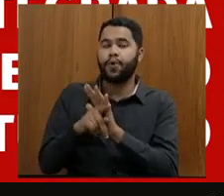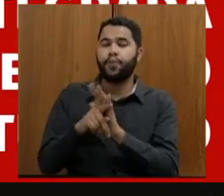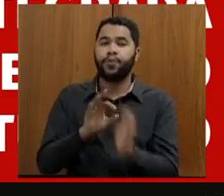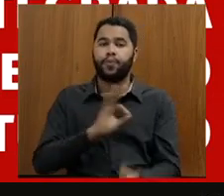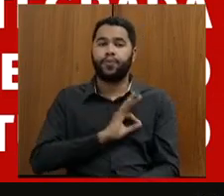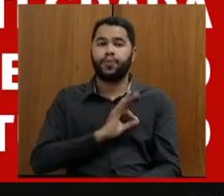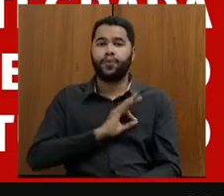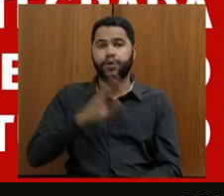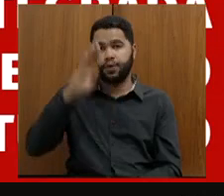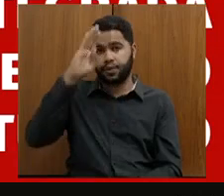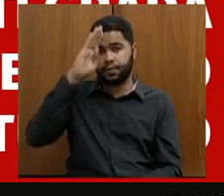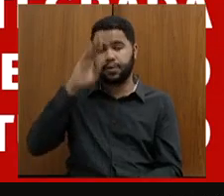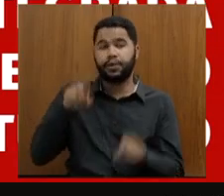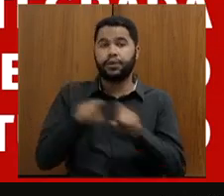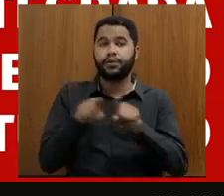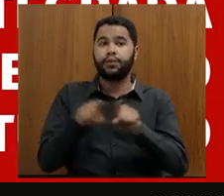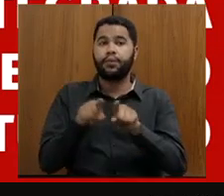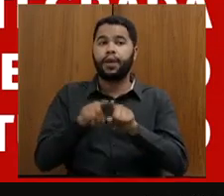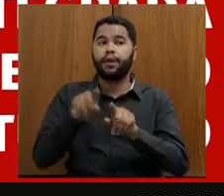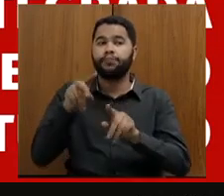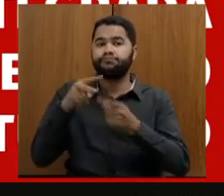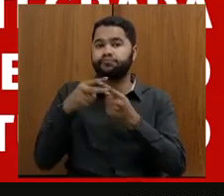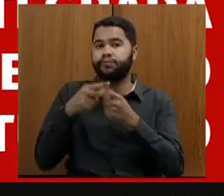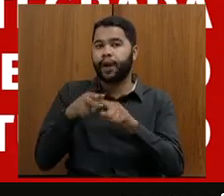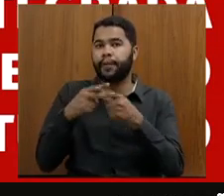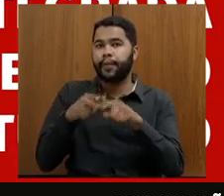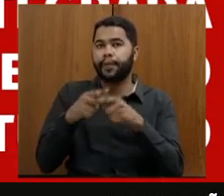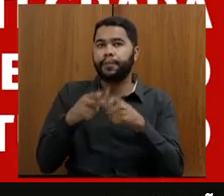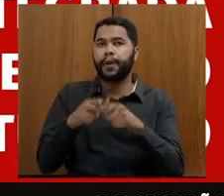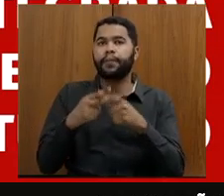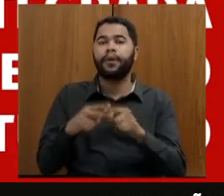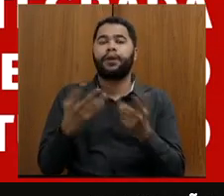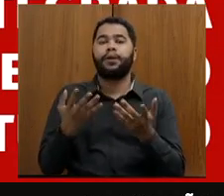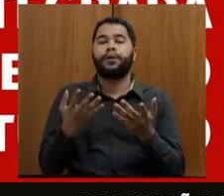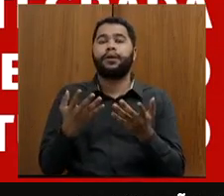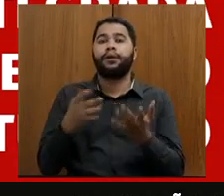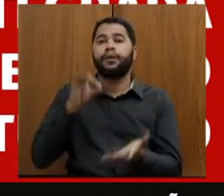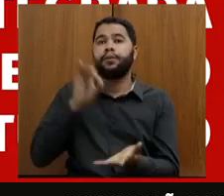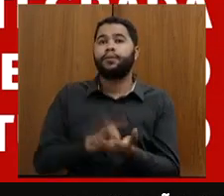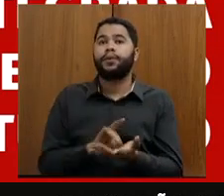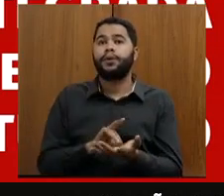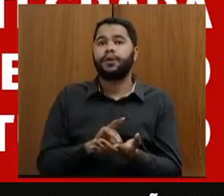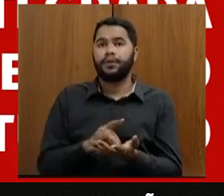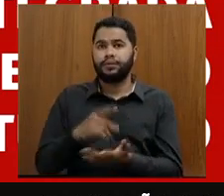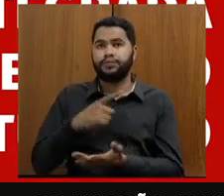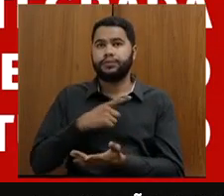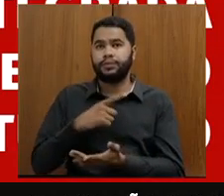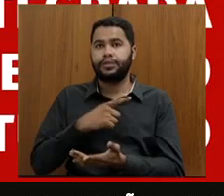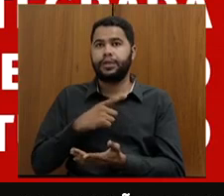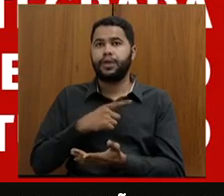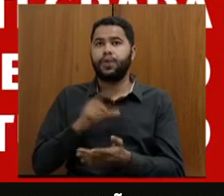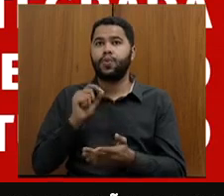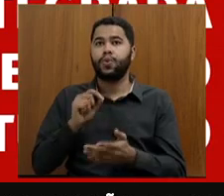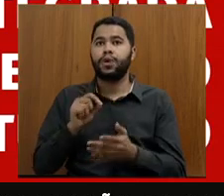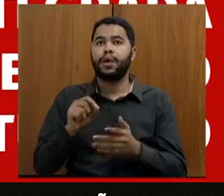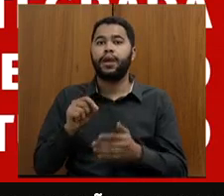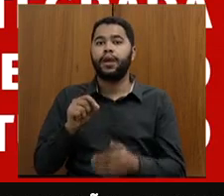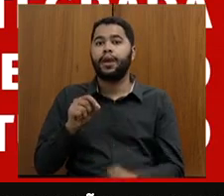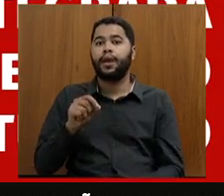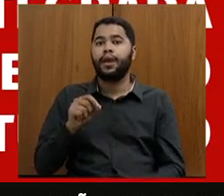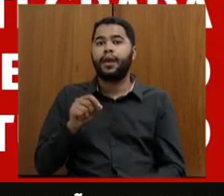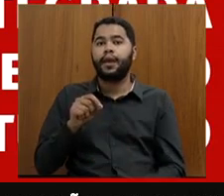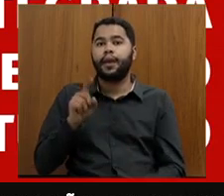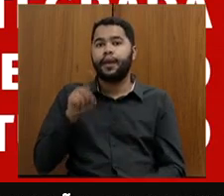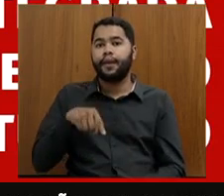e inclusive vai fazer a manutenção e ele não é ele na verdade ele a tem o ativo é que é